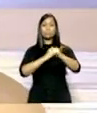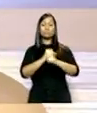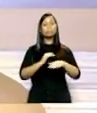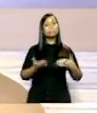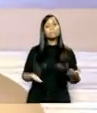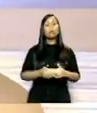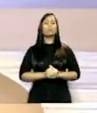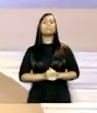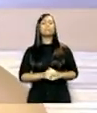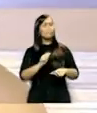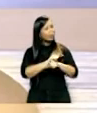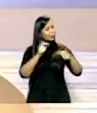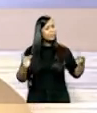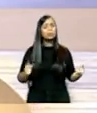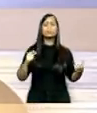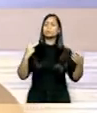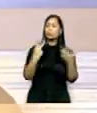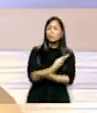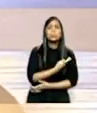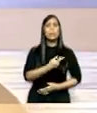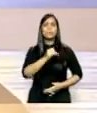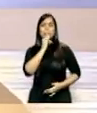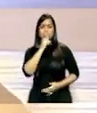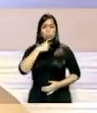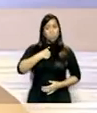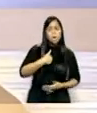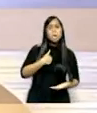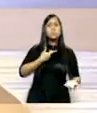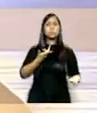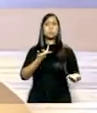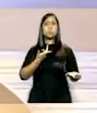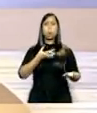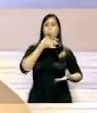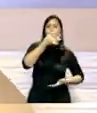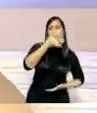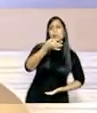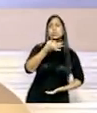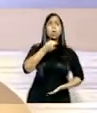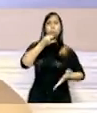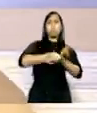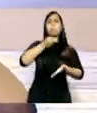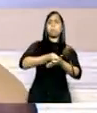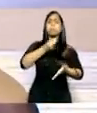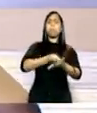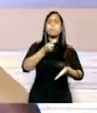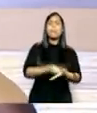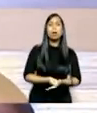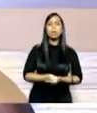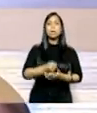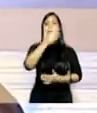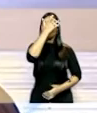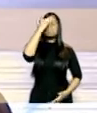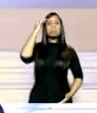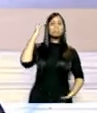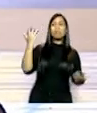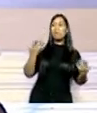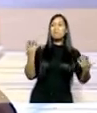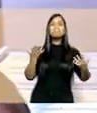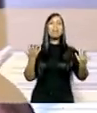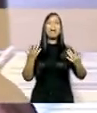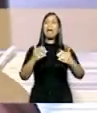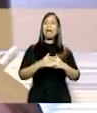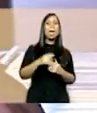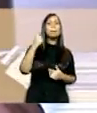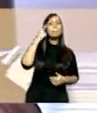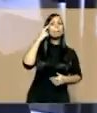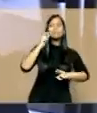vezes acontece com você querendo defender alguma posição que você apoia e as pessoas geralmente levam isso para